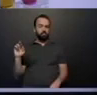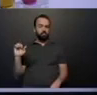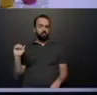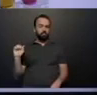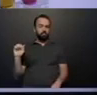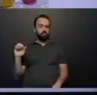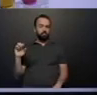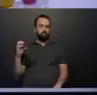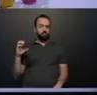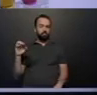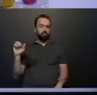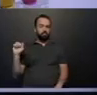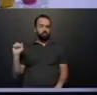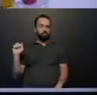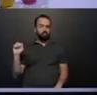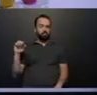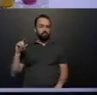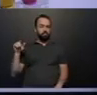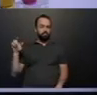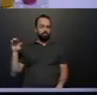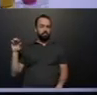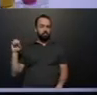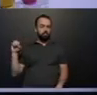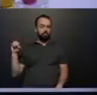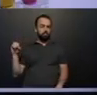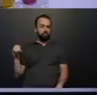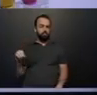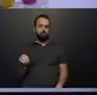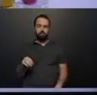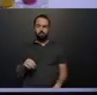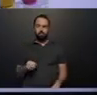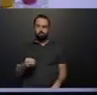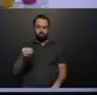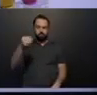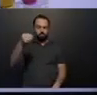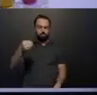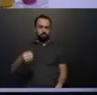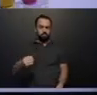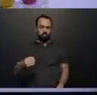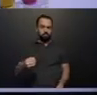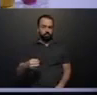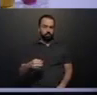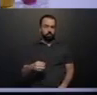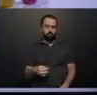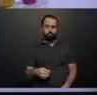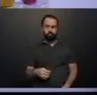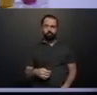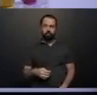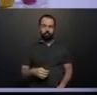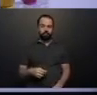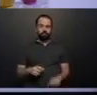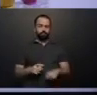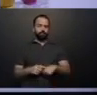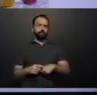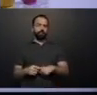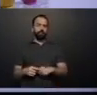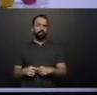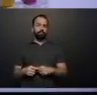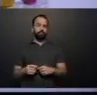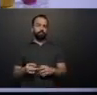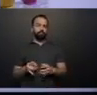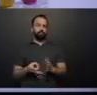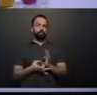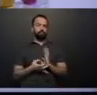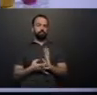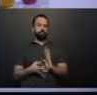de manhã, né, para fazer o café. Tubos de ensaio, estante. Aqui nós temos uma vidraria, né, uns tubos pequenos